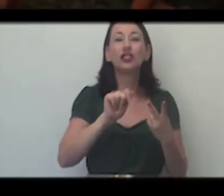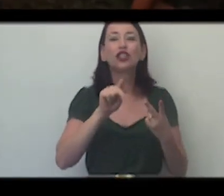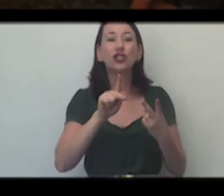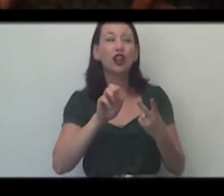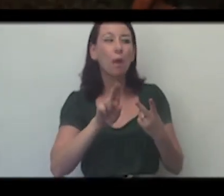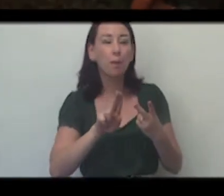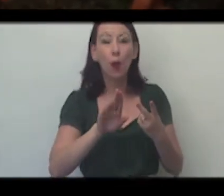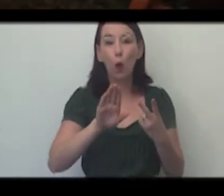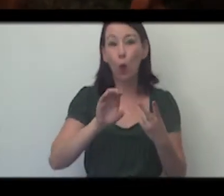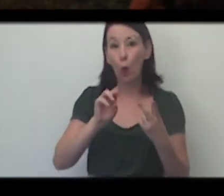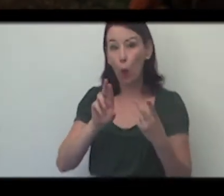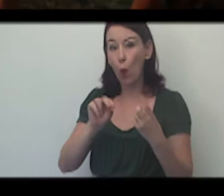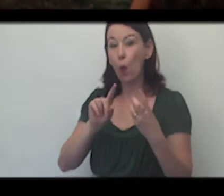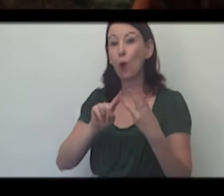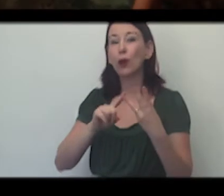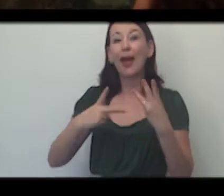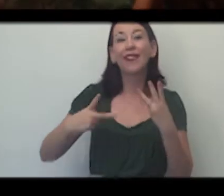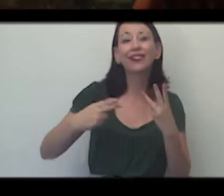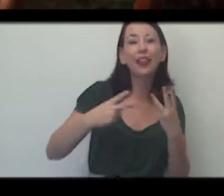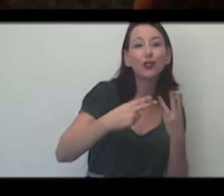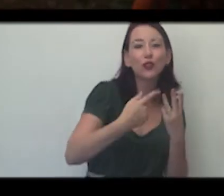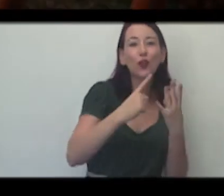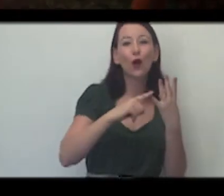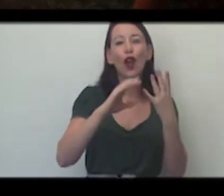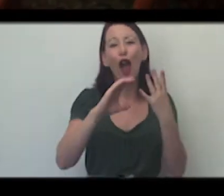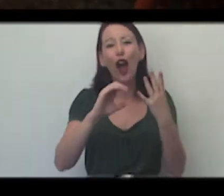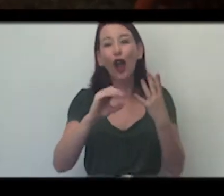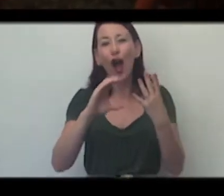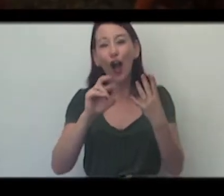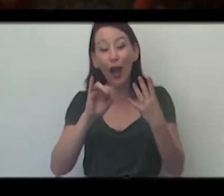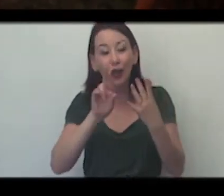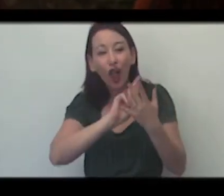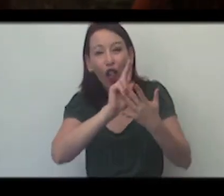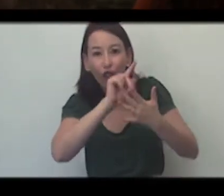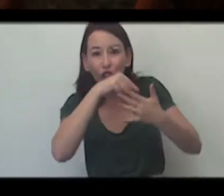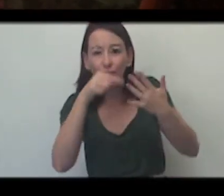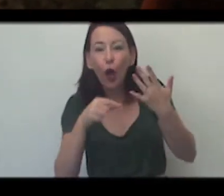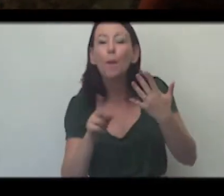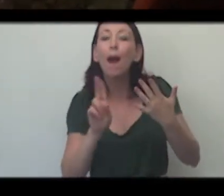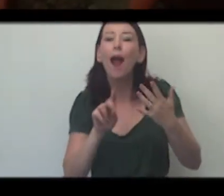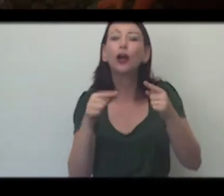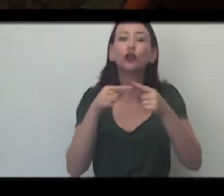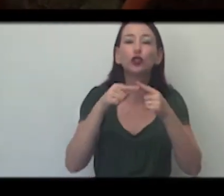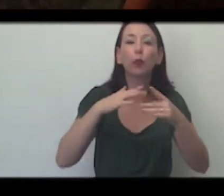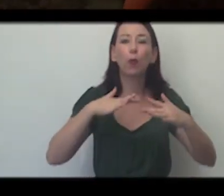rasteira, tesoura, cocorinha e mola para trás.